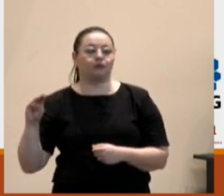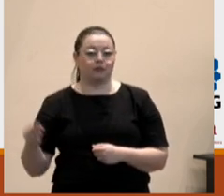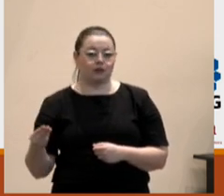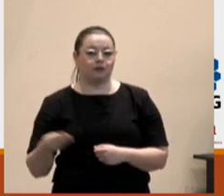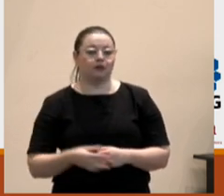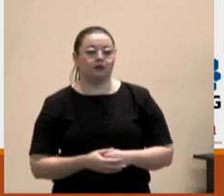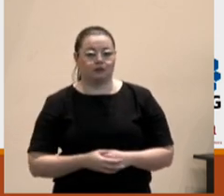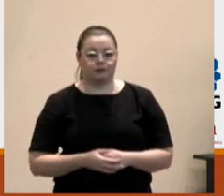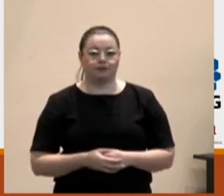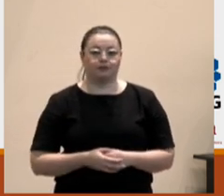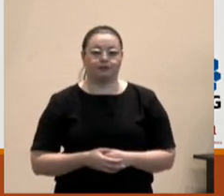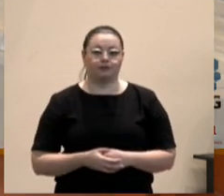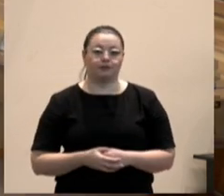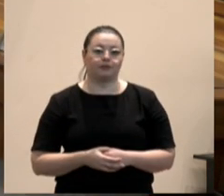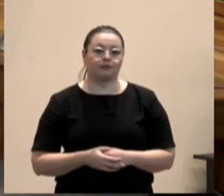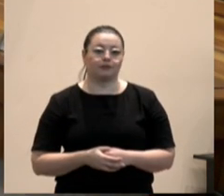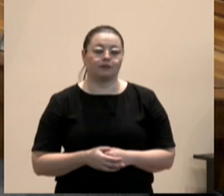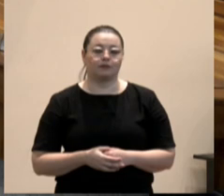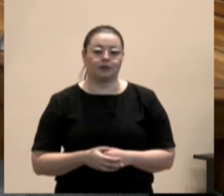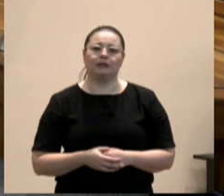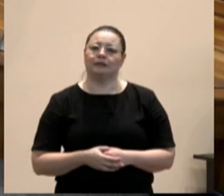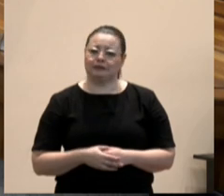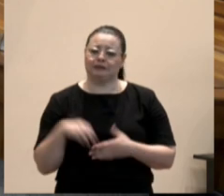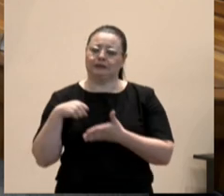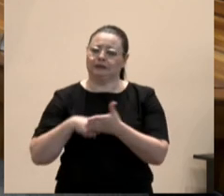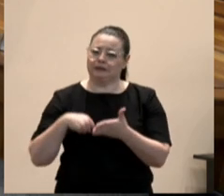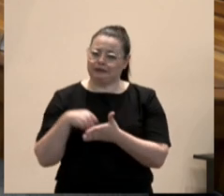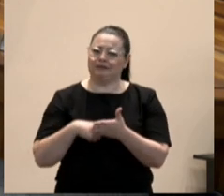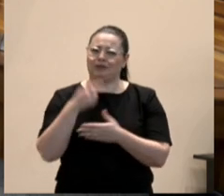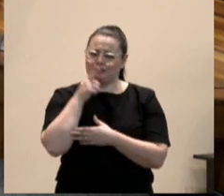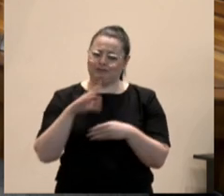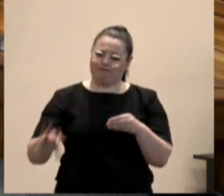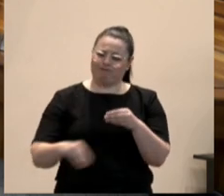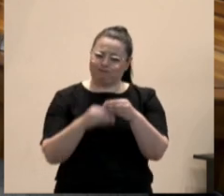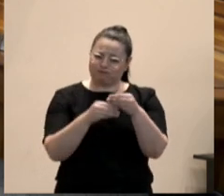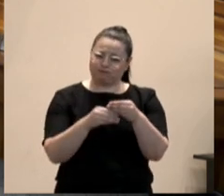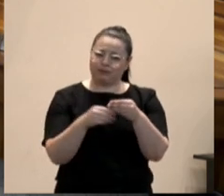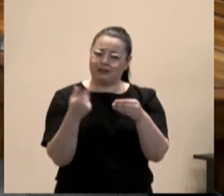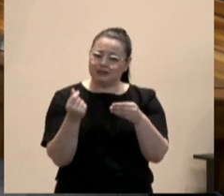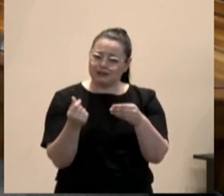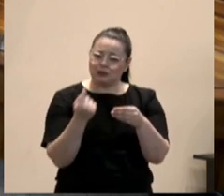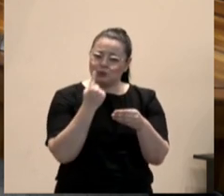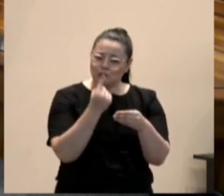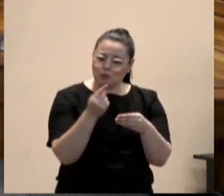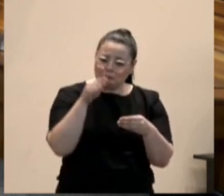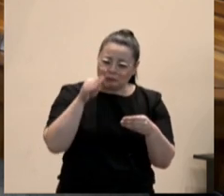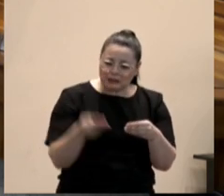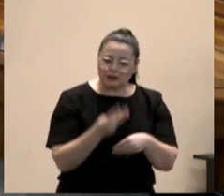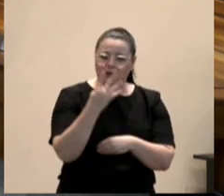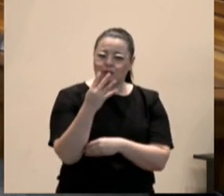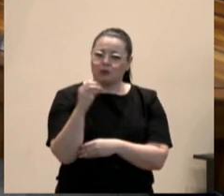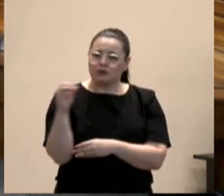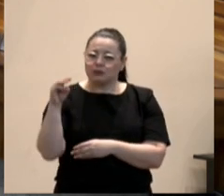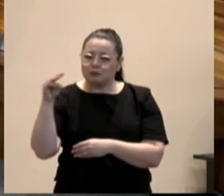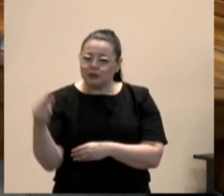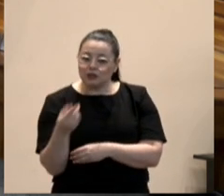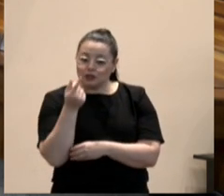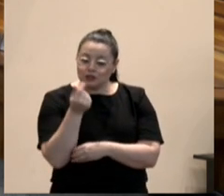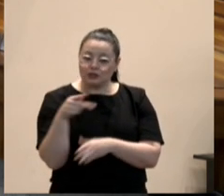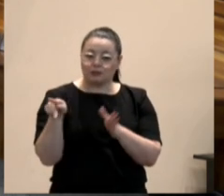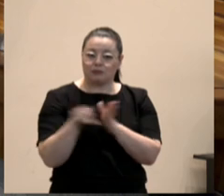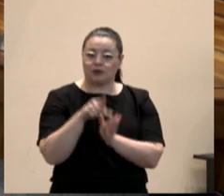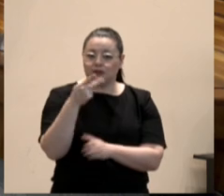450. Ou seja, se houver uma luta aí para complementar 1 bilhão e 450 do dinheiro de Santa Catarina, teria que estar para